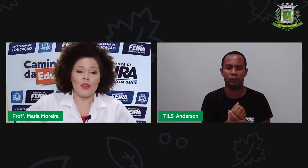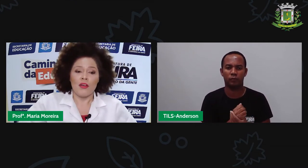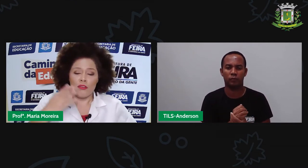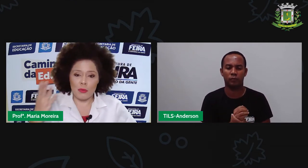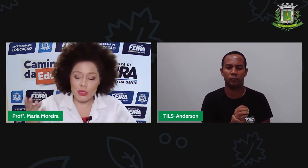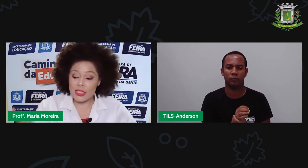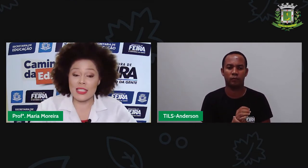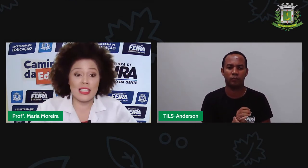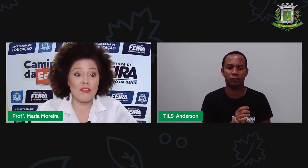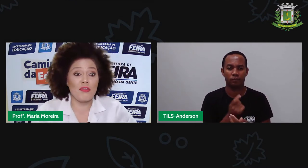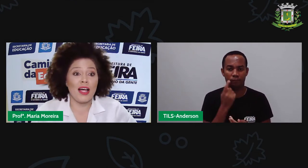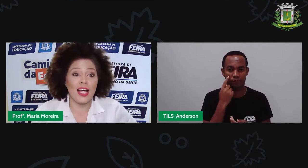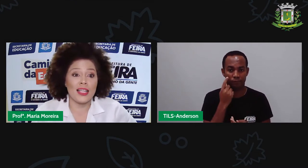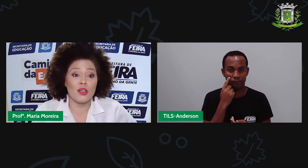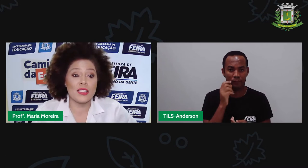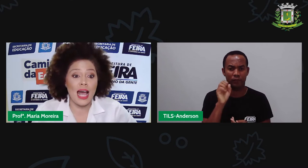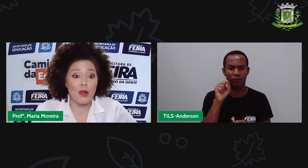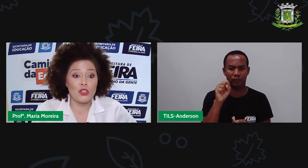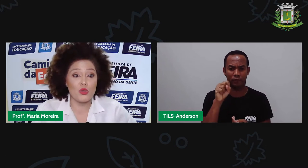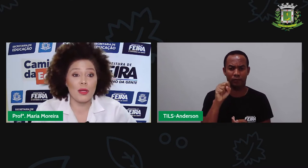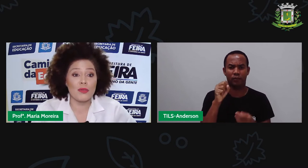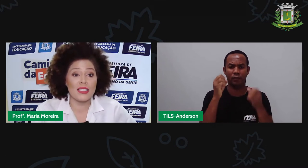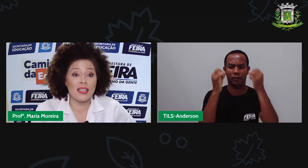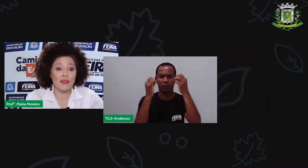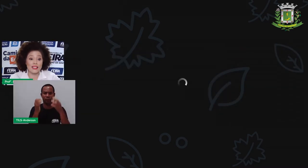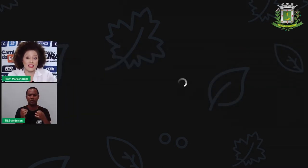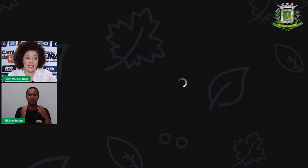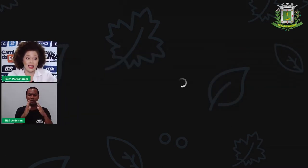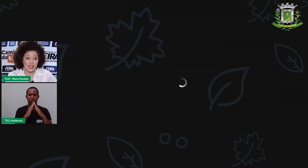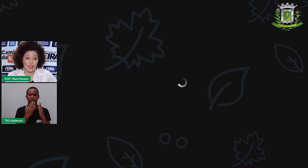gente? Vamos sim falar da nossa aula de número